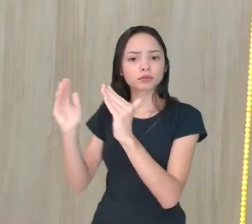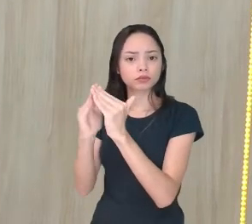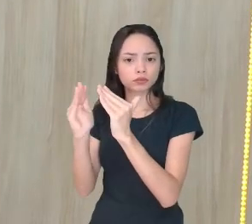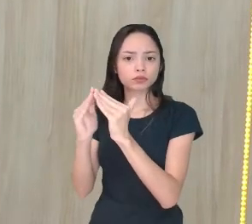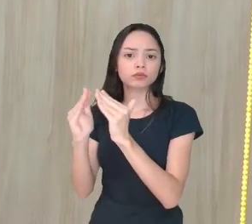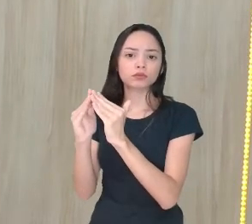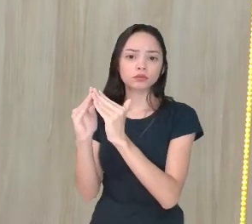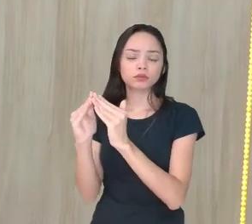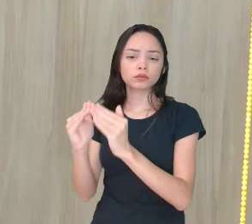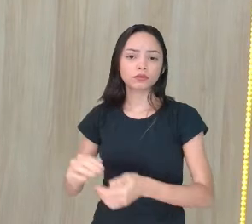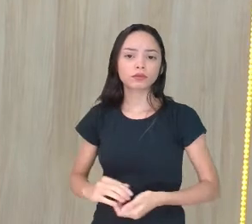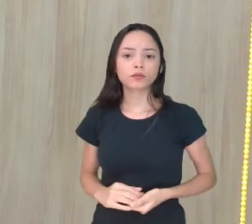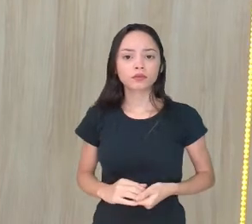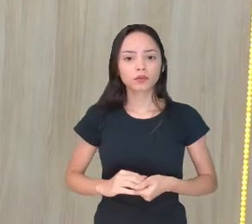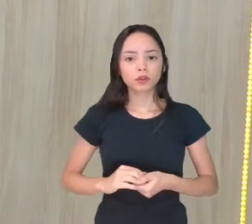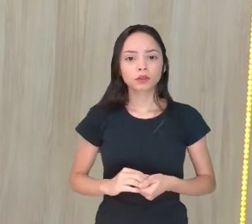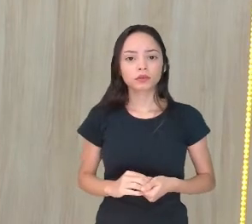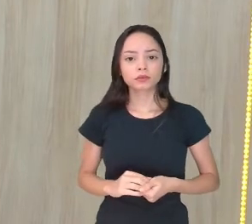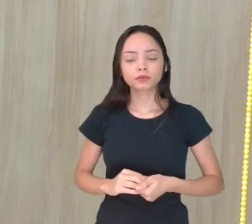questão dos